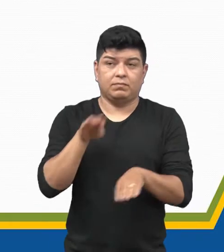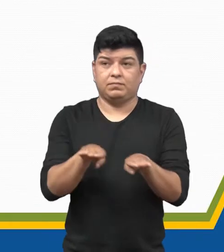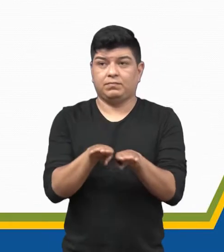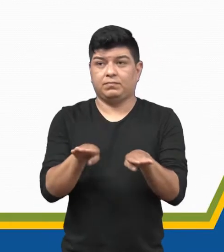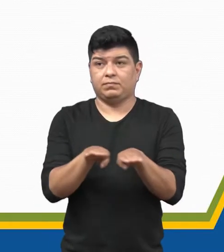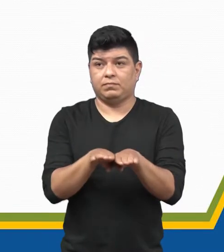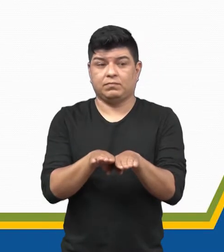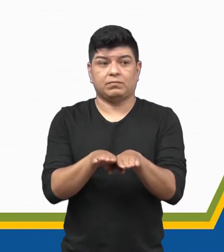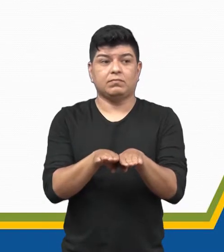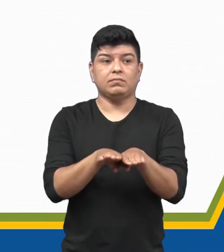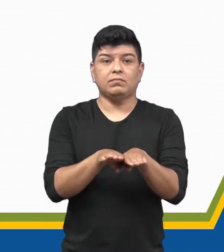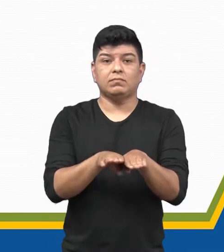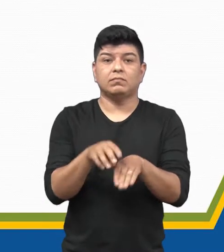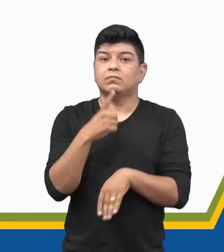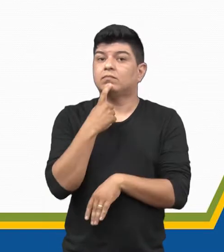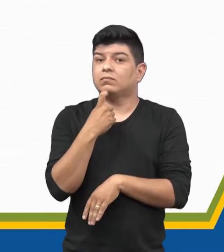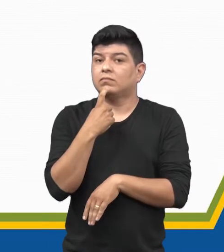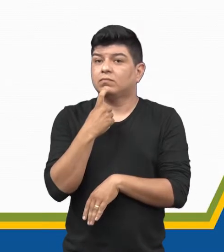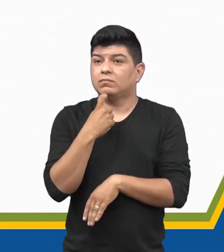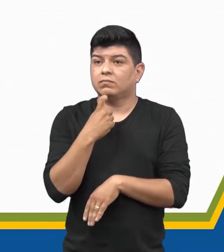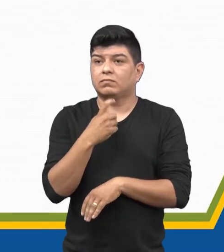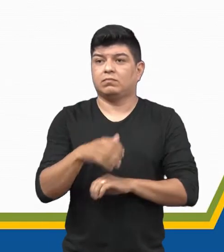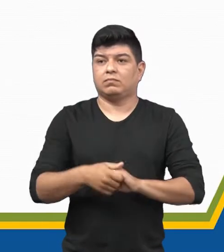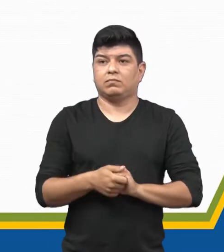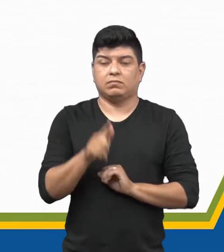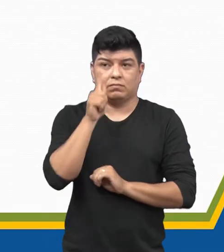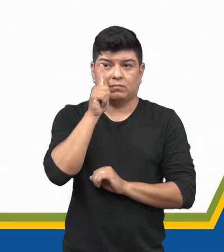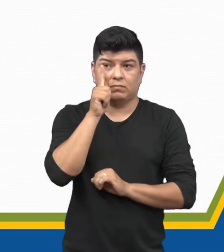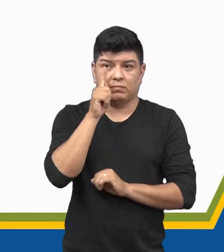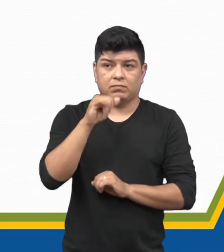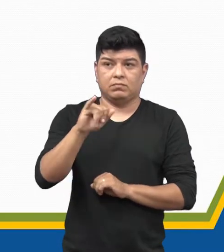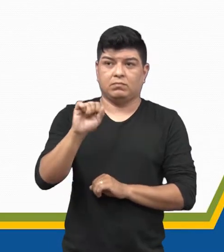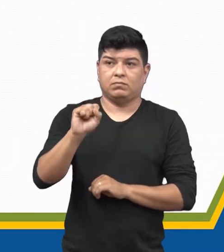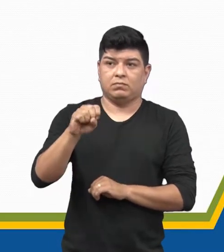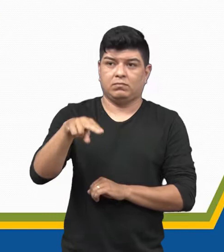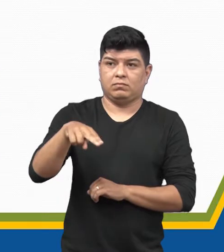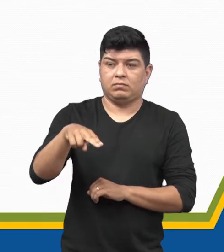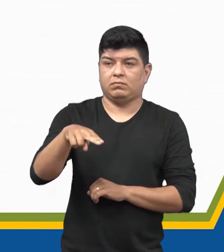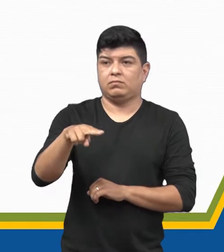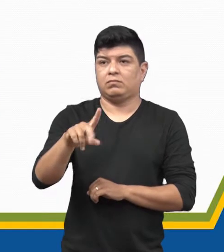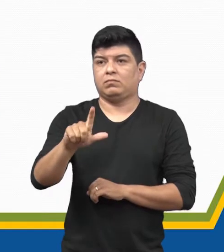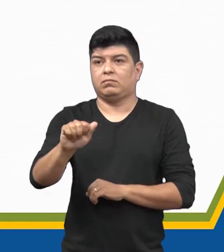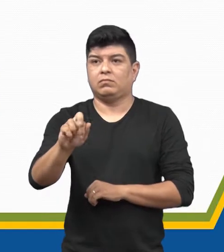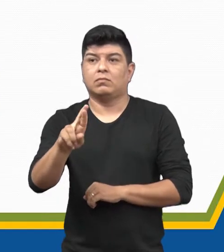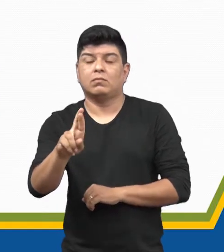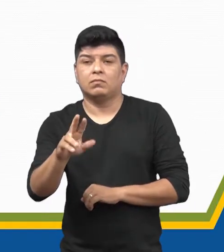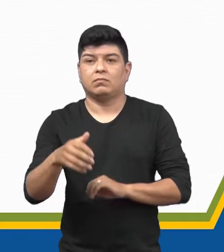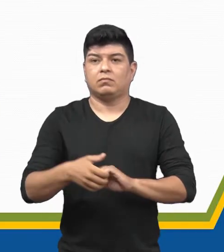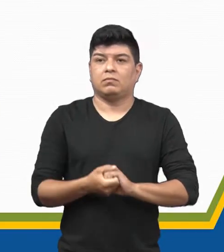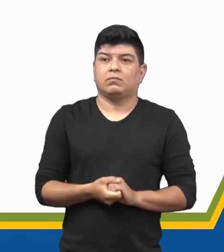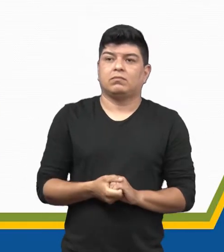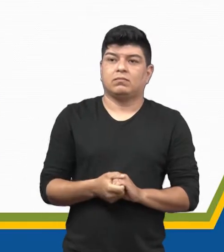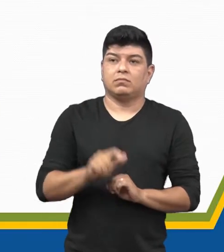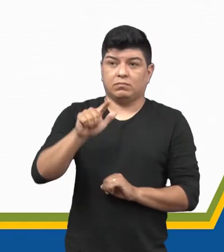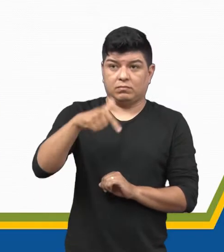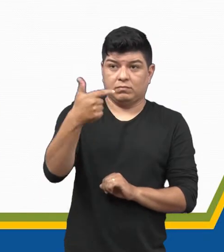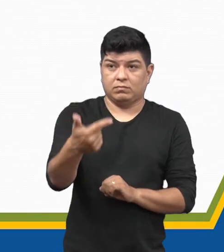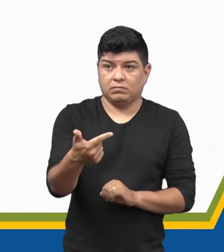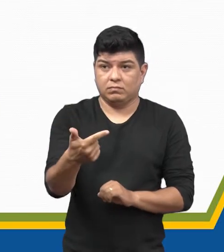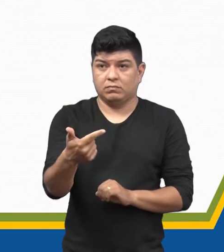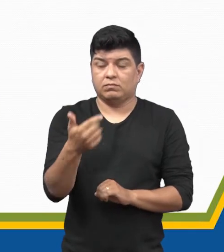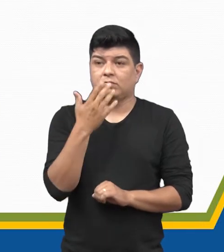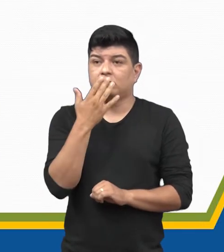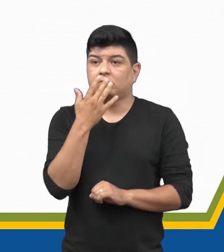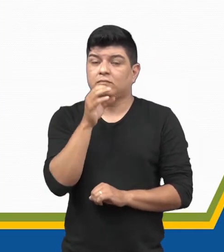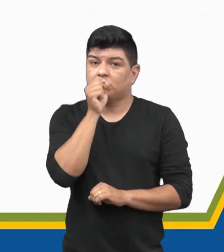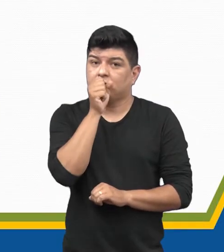Essa parte vermelha é considerada a Grécia insular, né, e a Grécia continental, que é essa parte